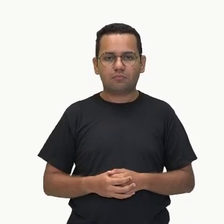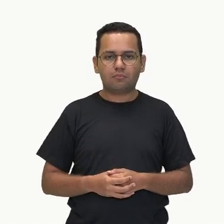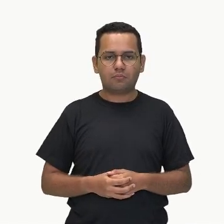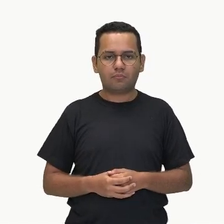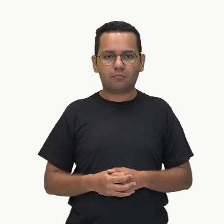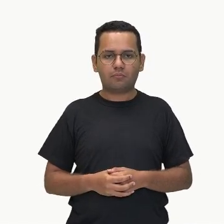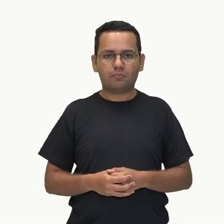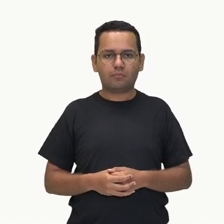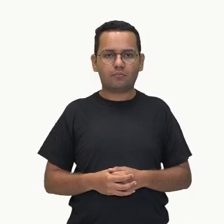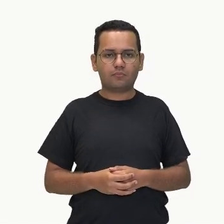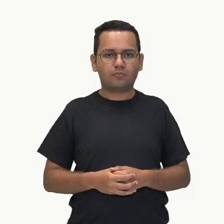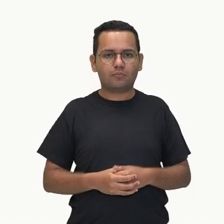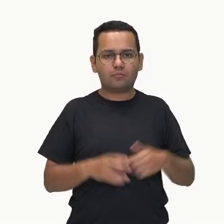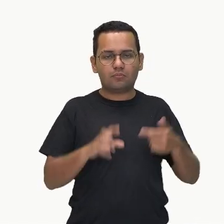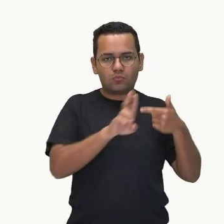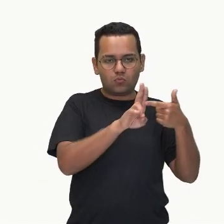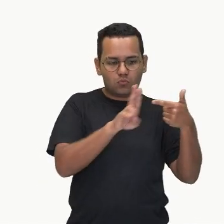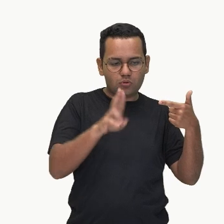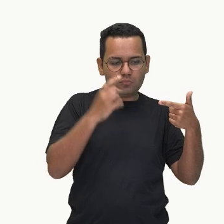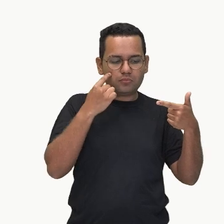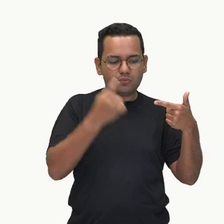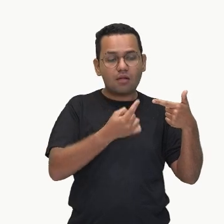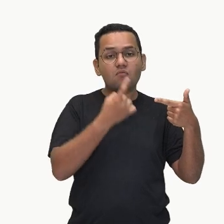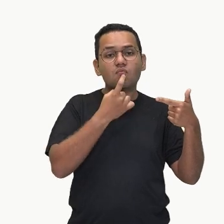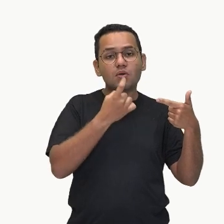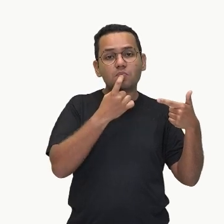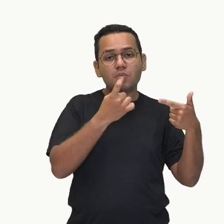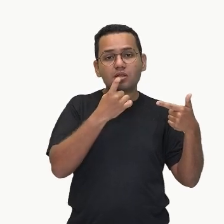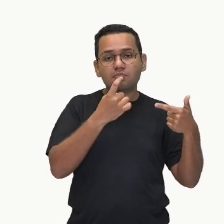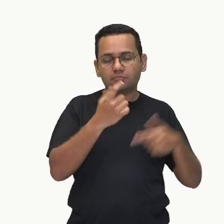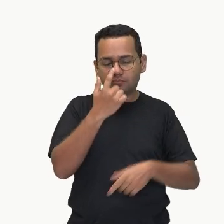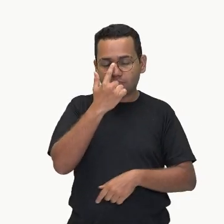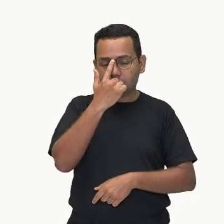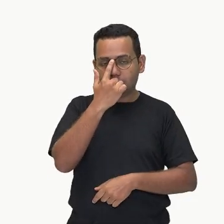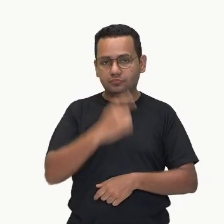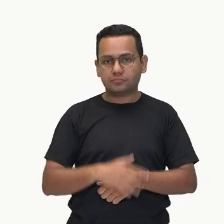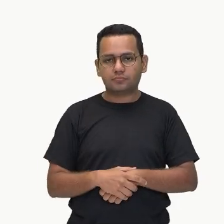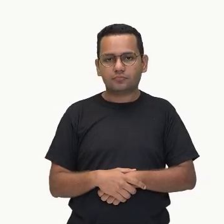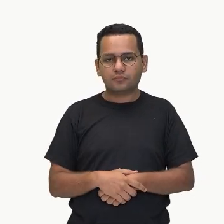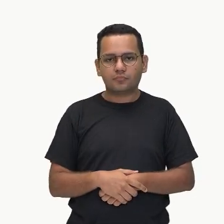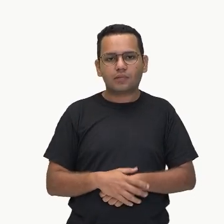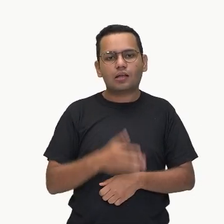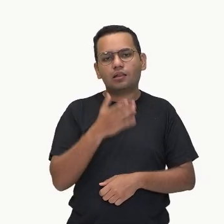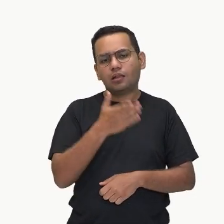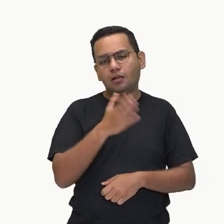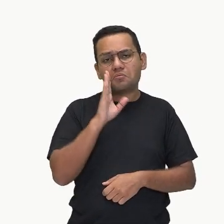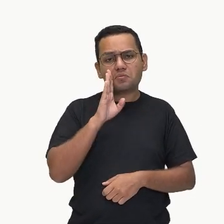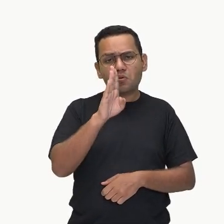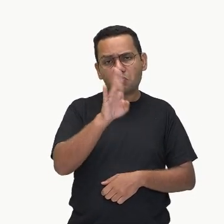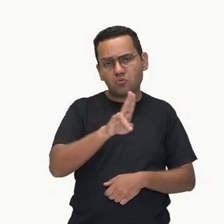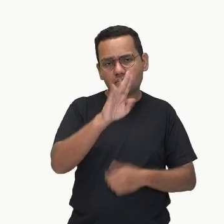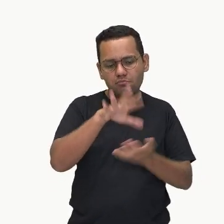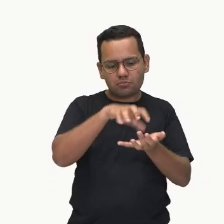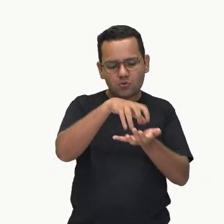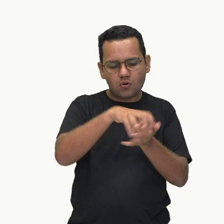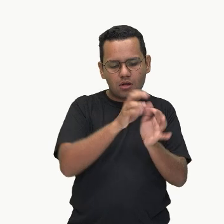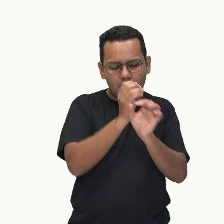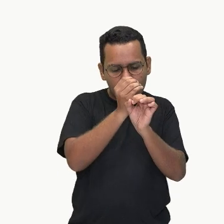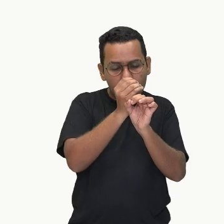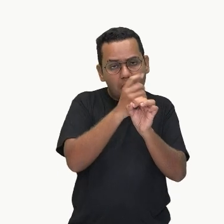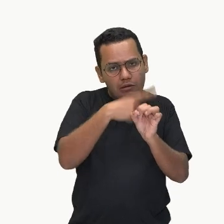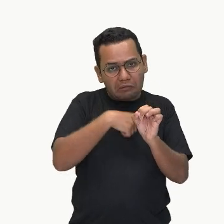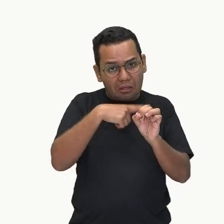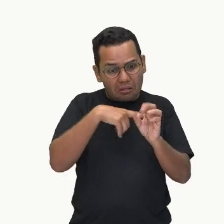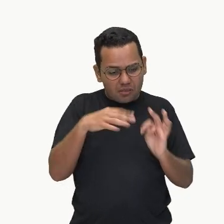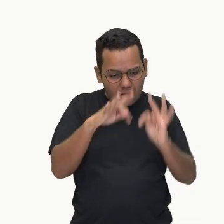como cromatografia. Esse é basicamente utilizado em laboratórios com técnicas avançadas, né,